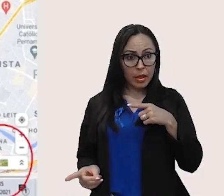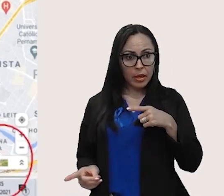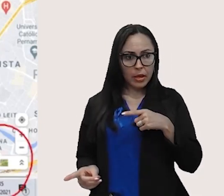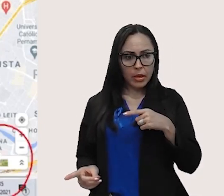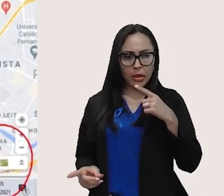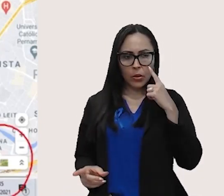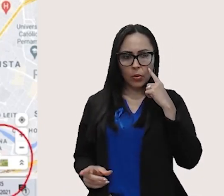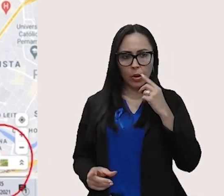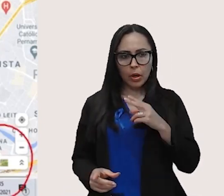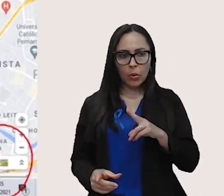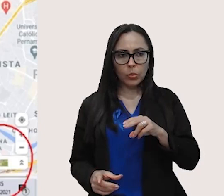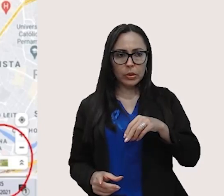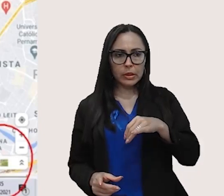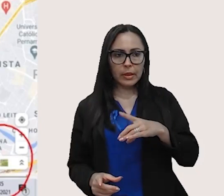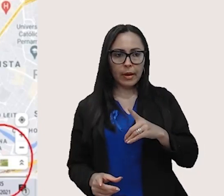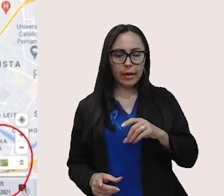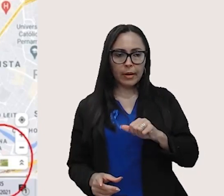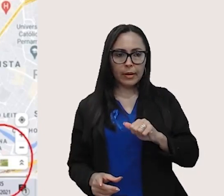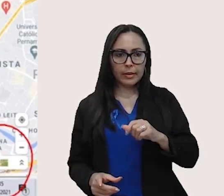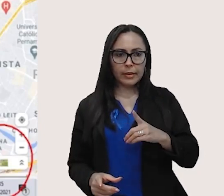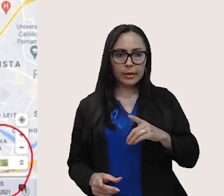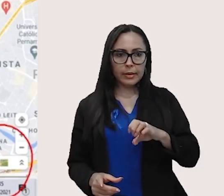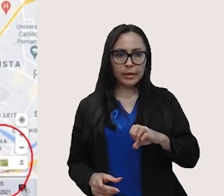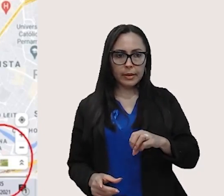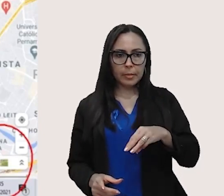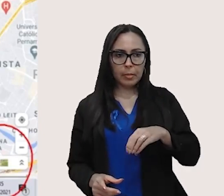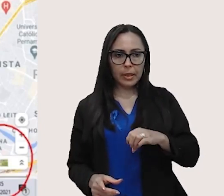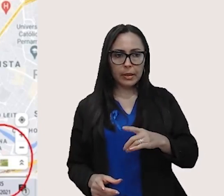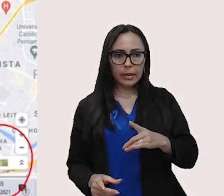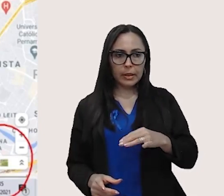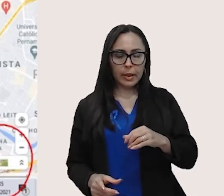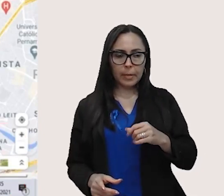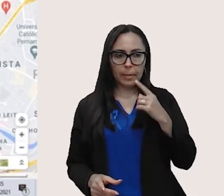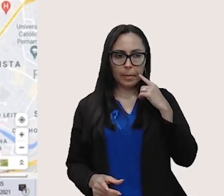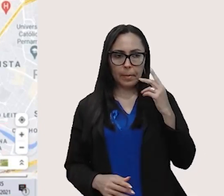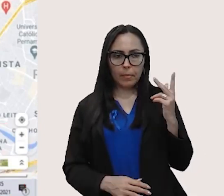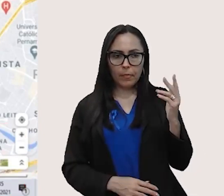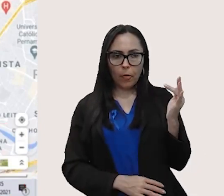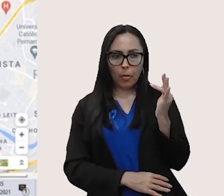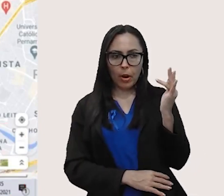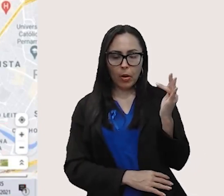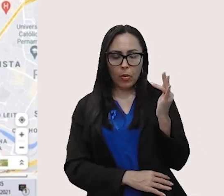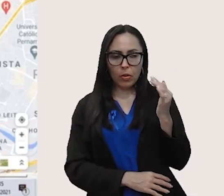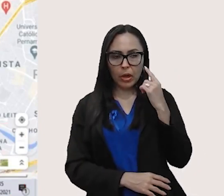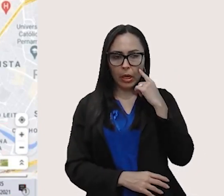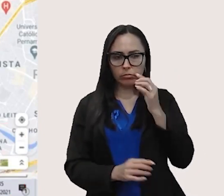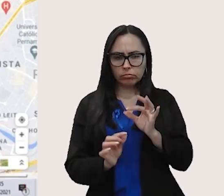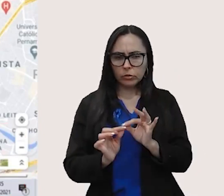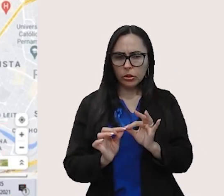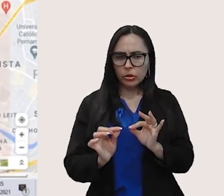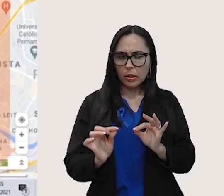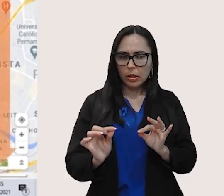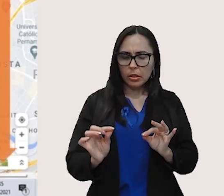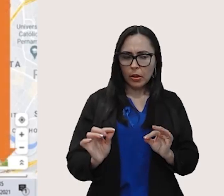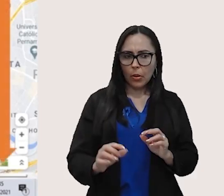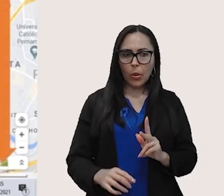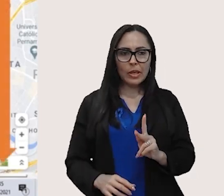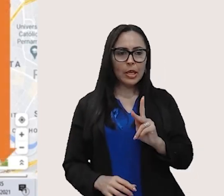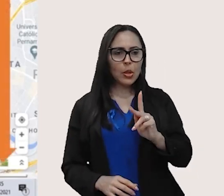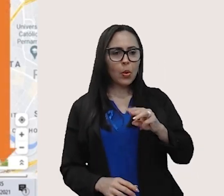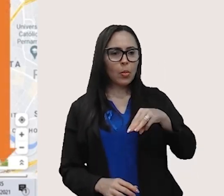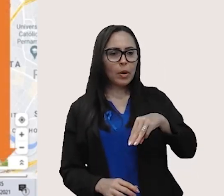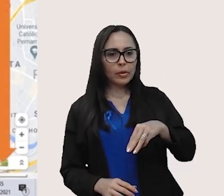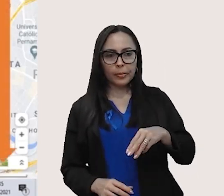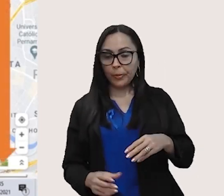uma unidade de medida padrão, que é, no caso aqui, da distância que eu estou observando, o quilômetro. Olha